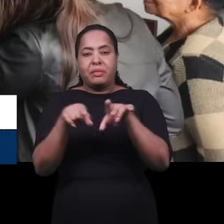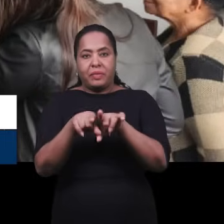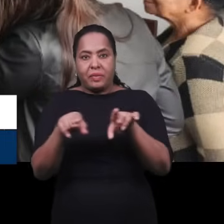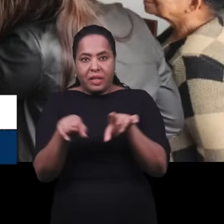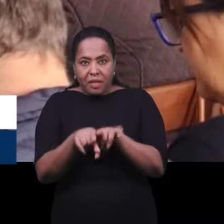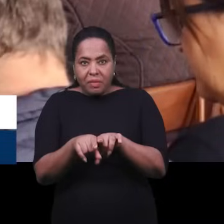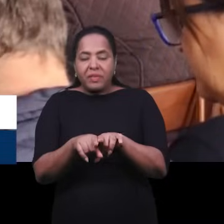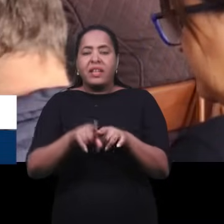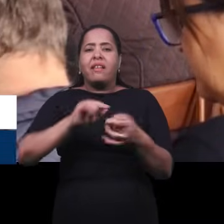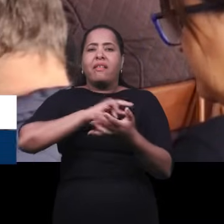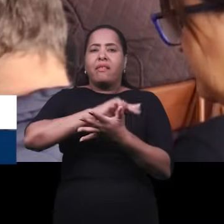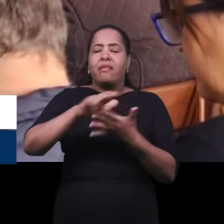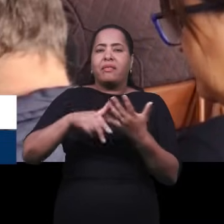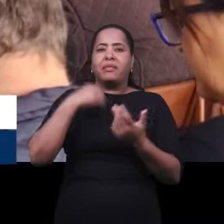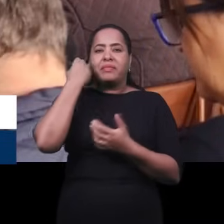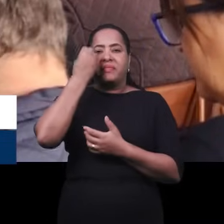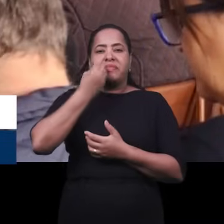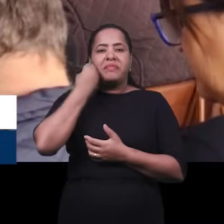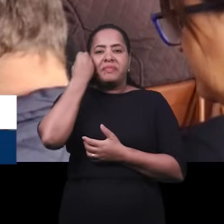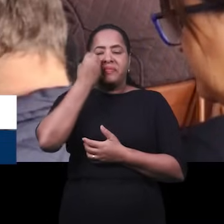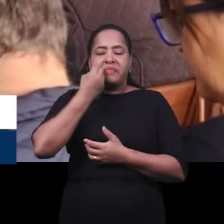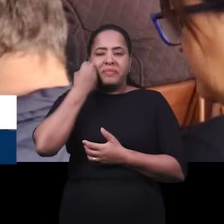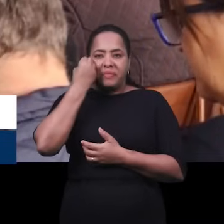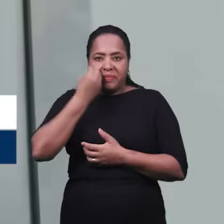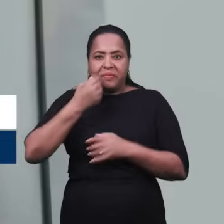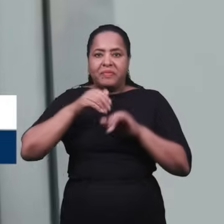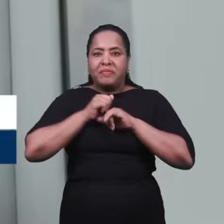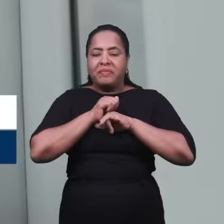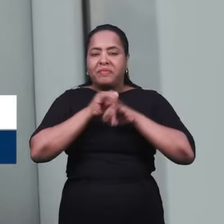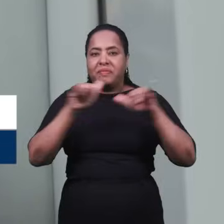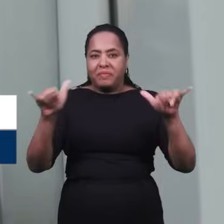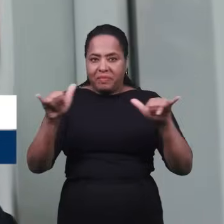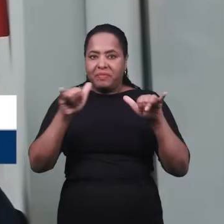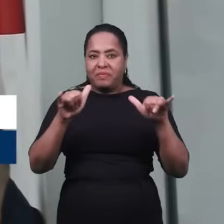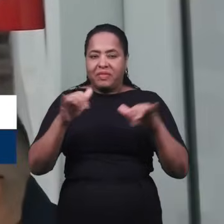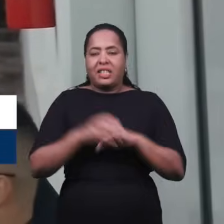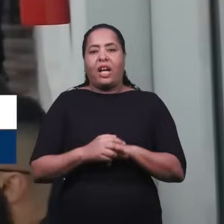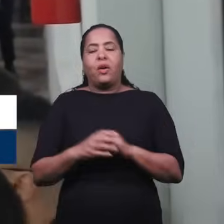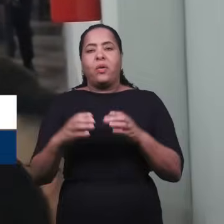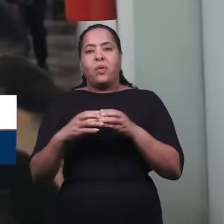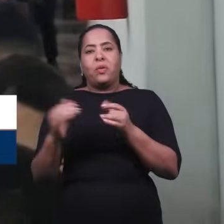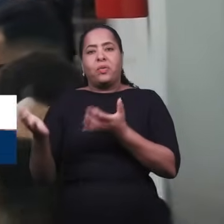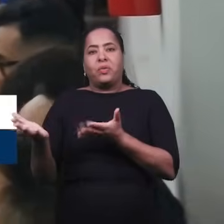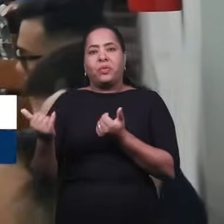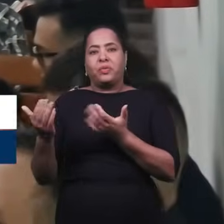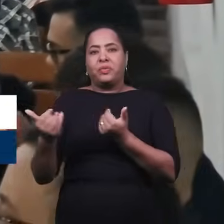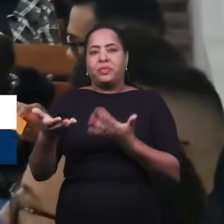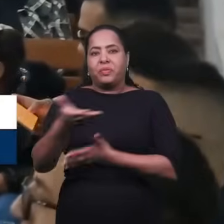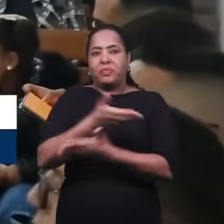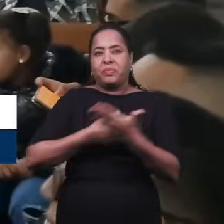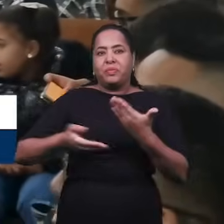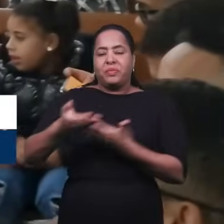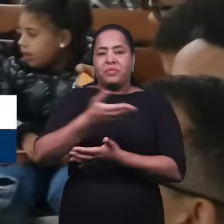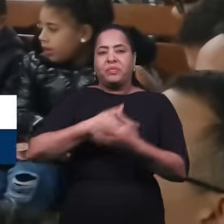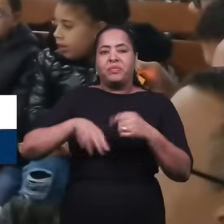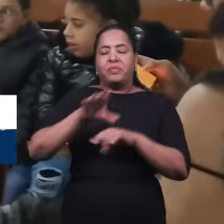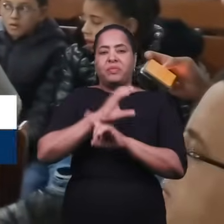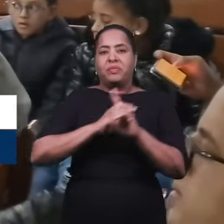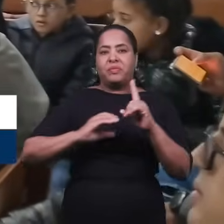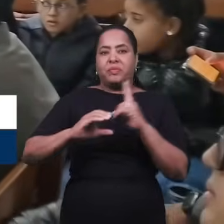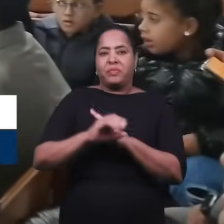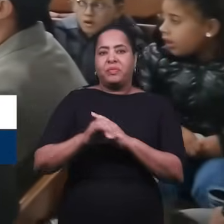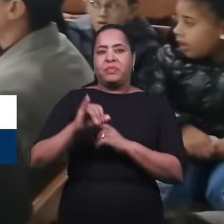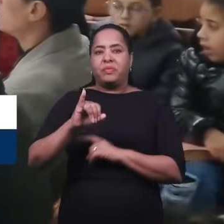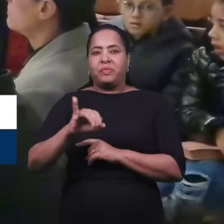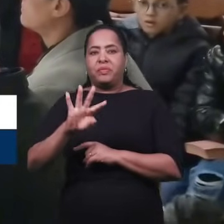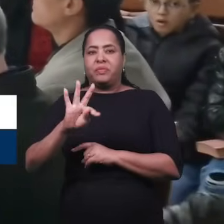familiares, onde muitas experiências foram alcançadas. Na área ABC, os jovens participaram do culto na